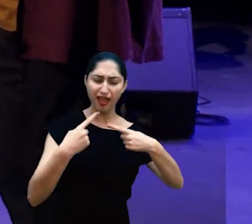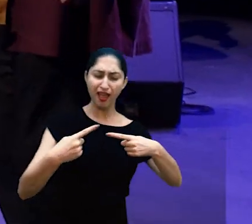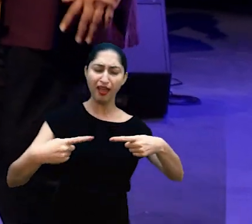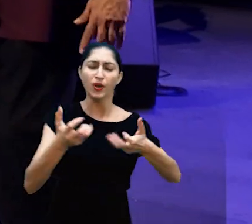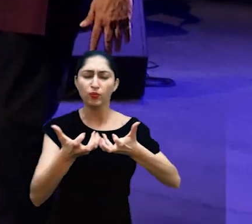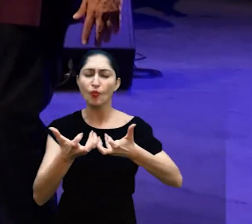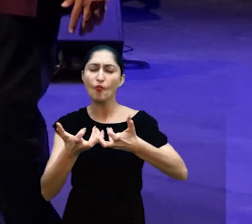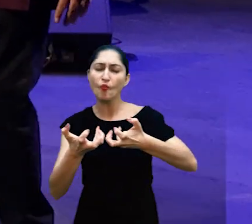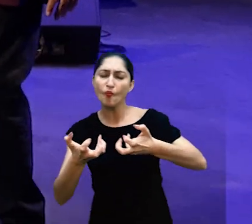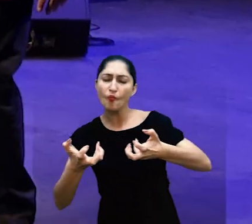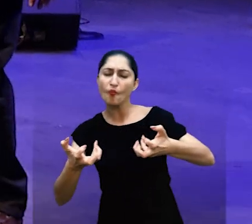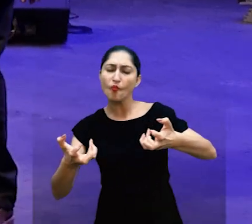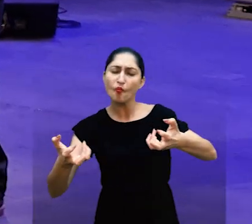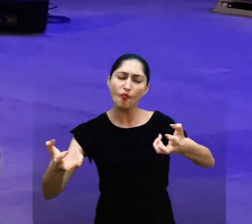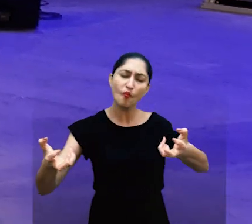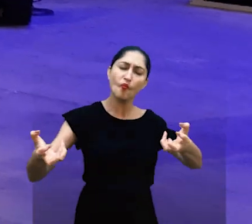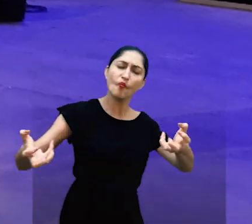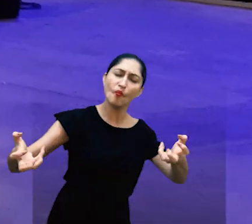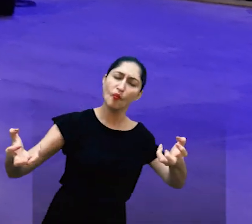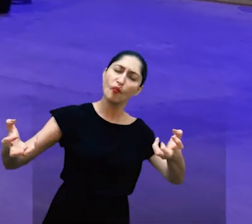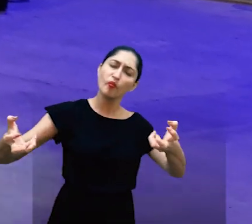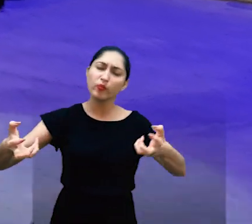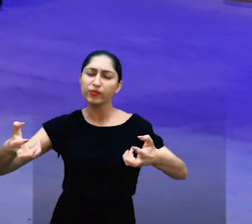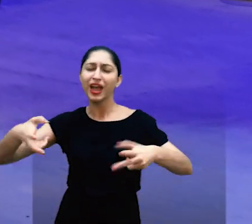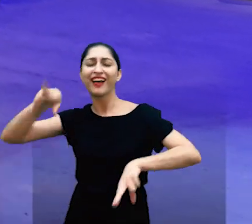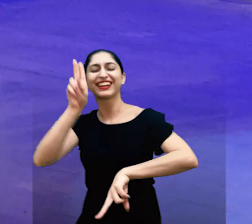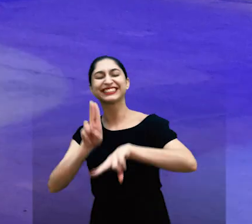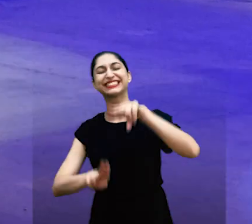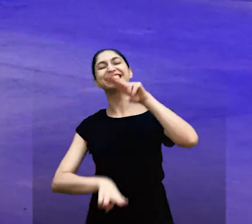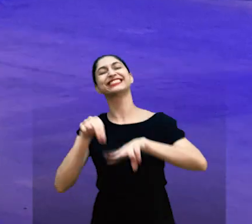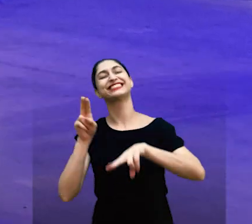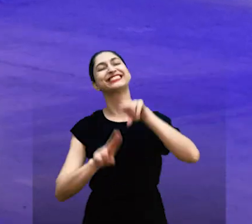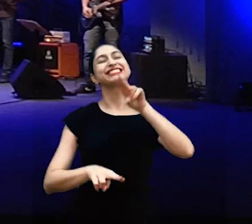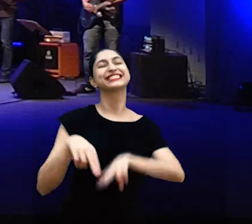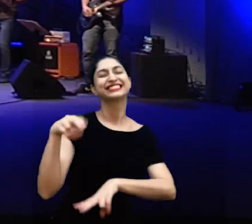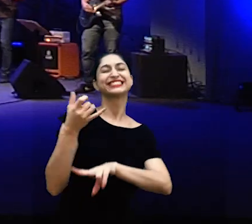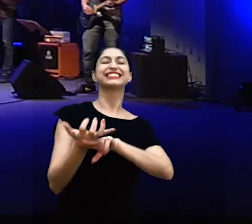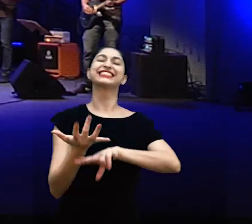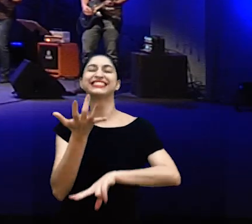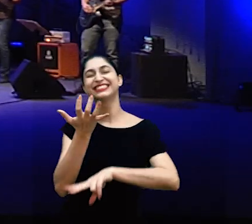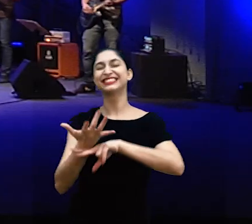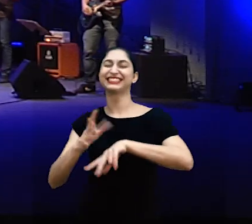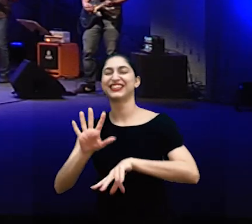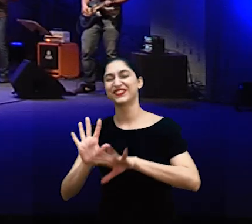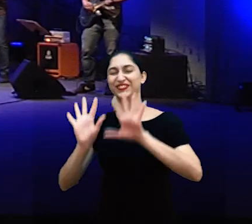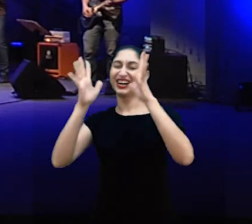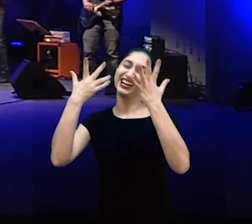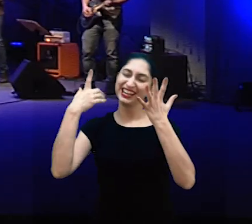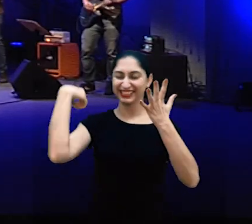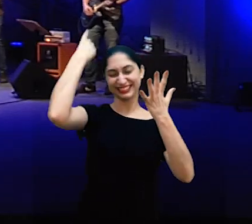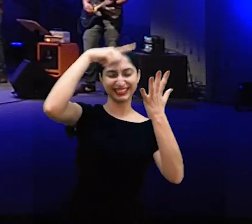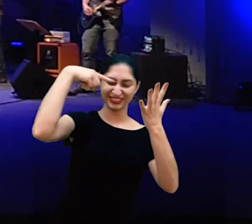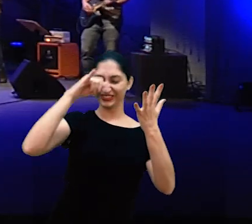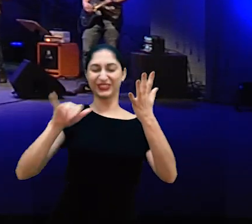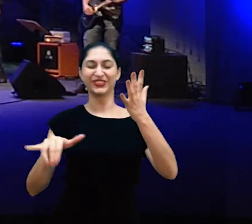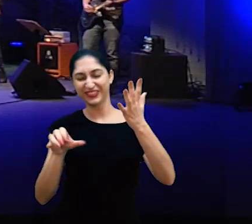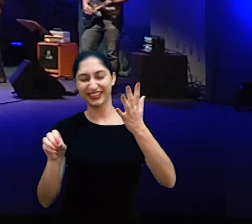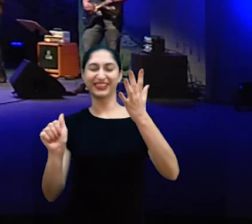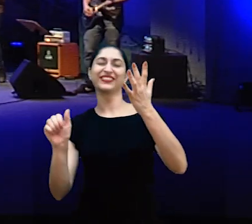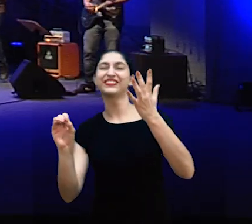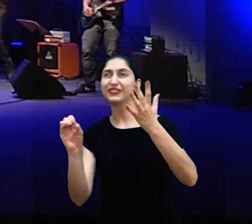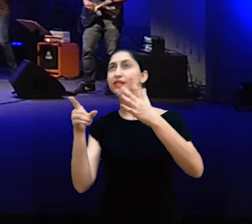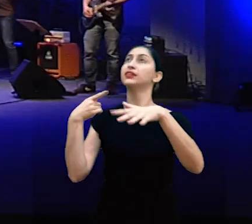baião. Quando olhei a terra ardente, qual fogueira de São